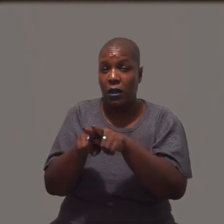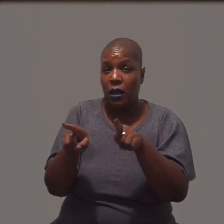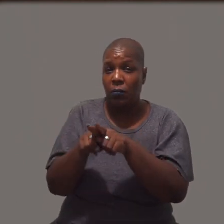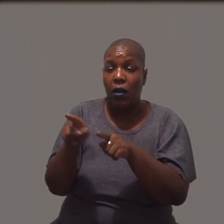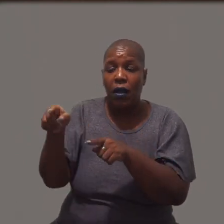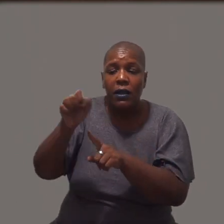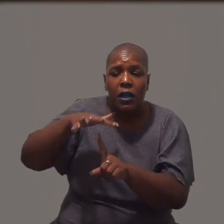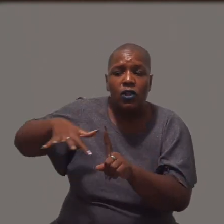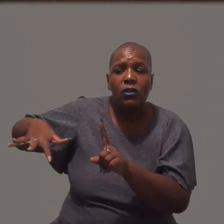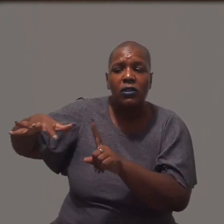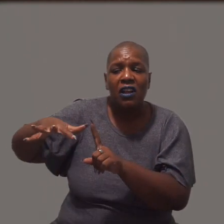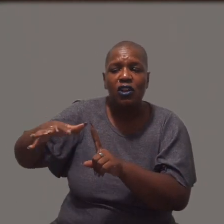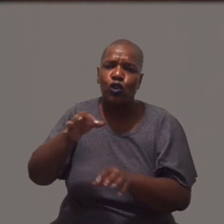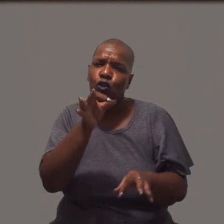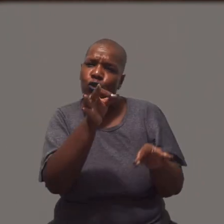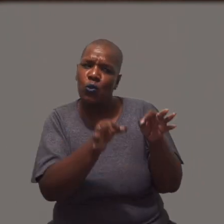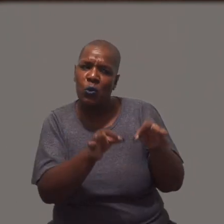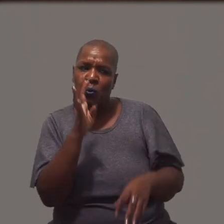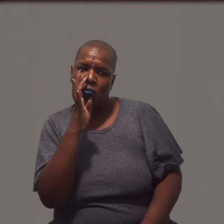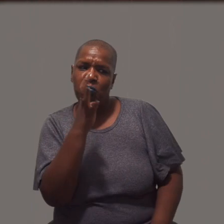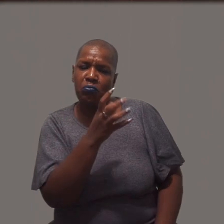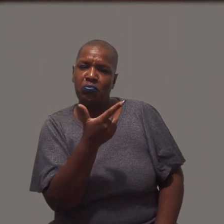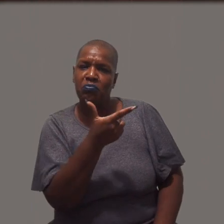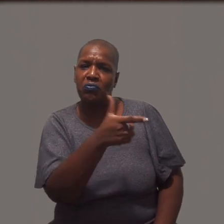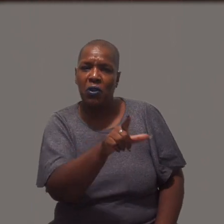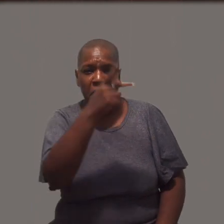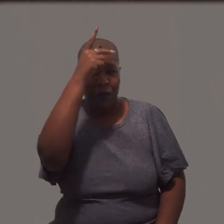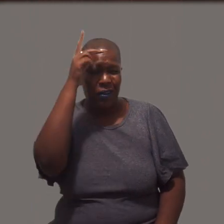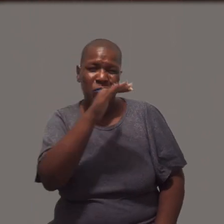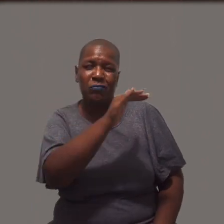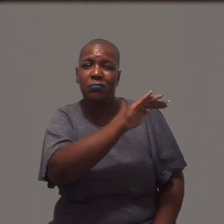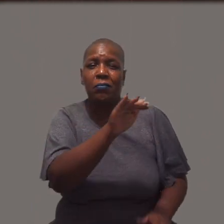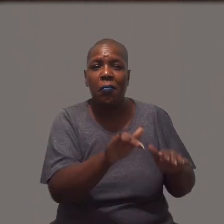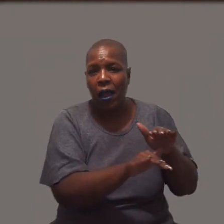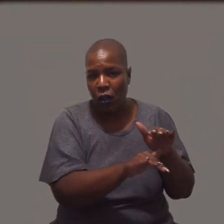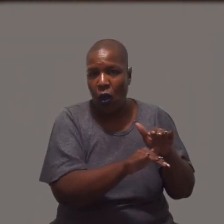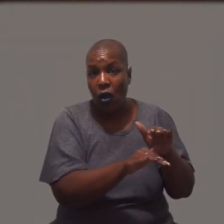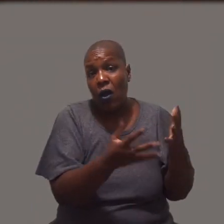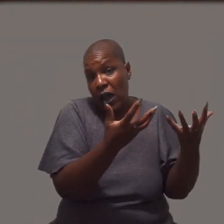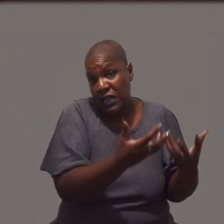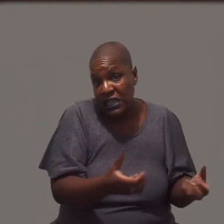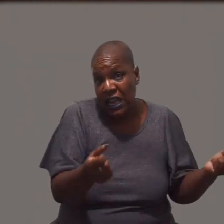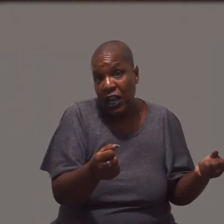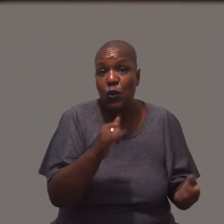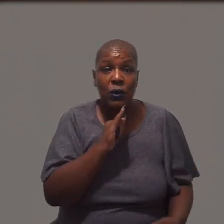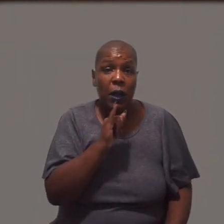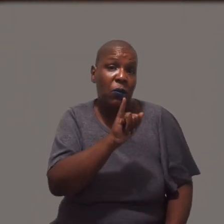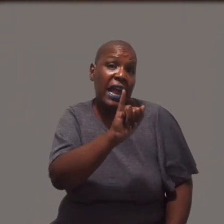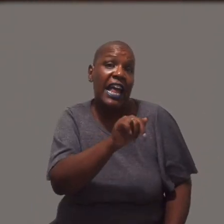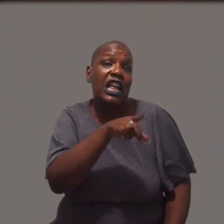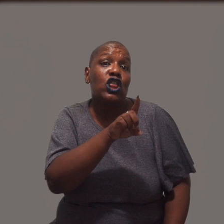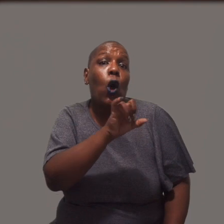vezes faz essas sociedades julgarem a música de outras culturas com menor consideração. O que seria aceito como música